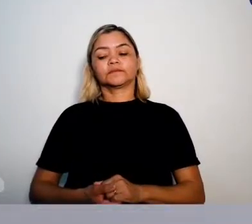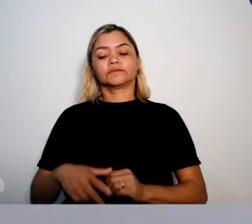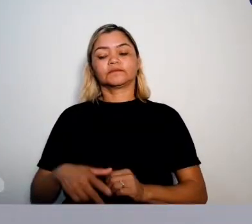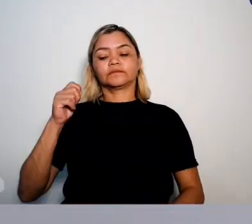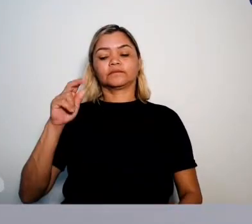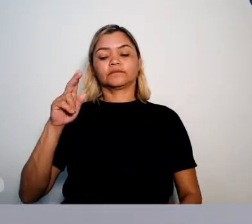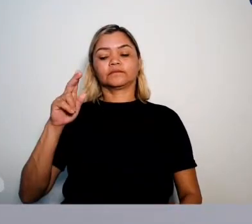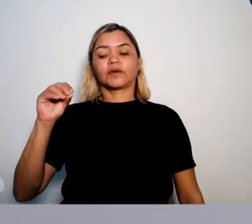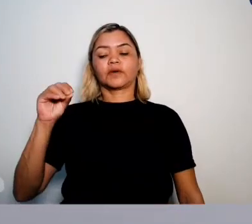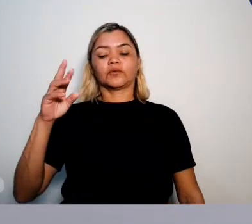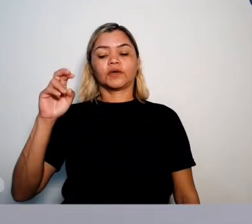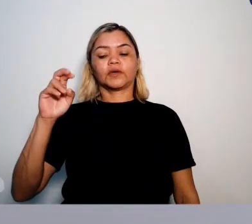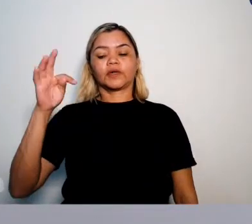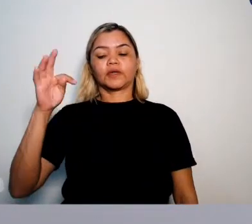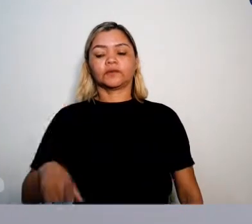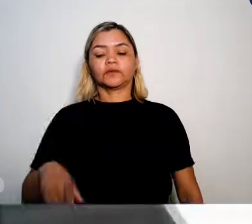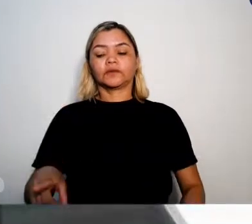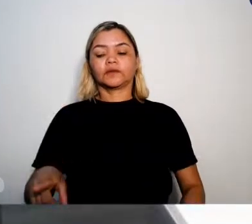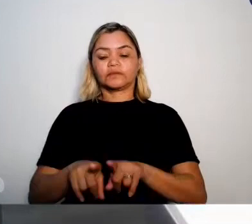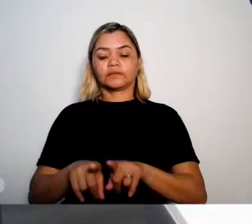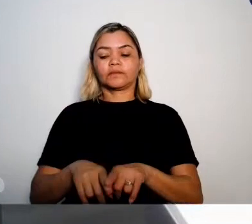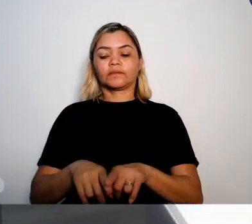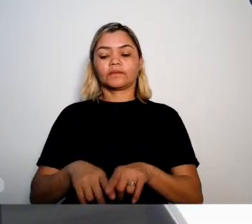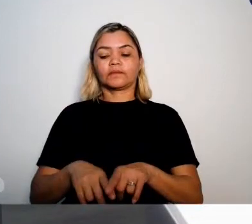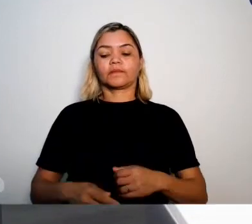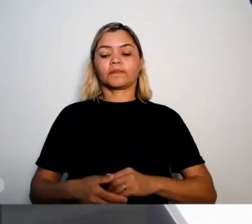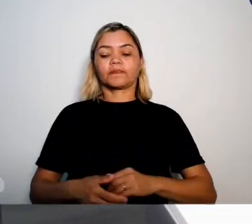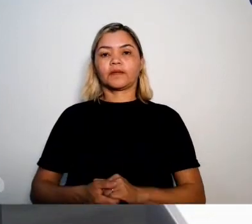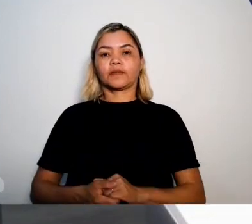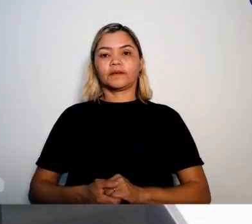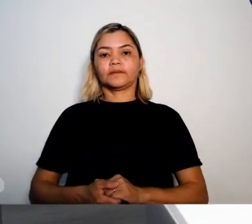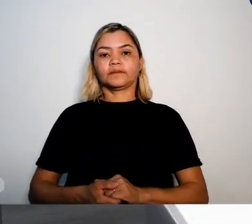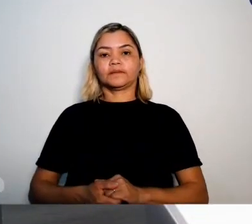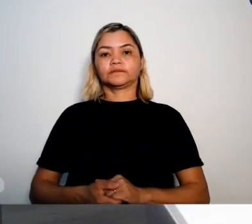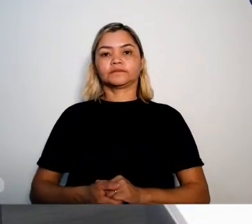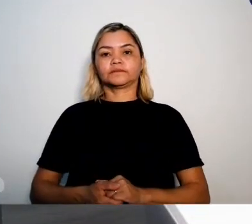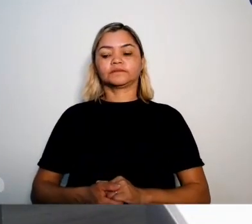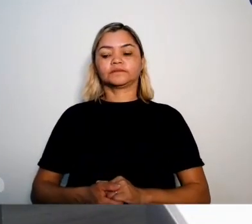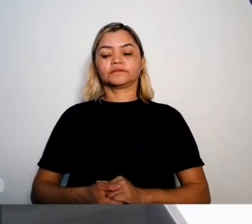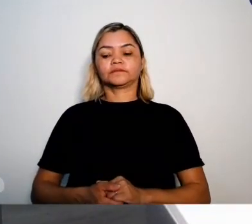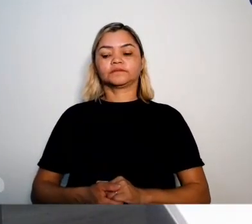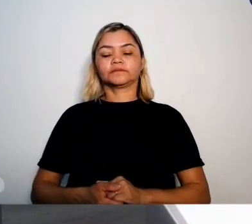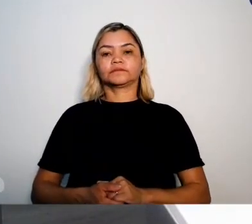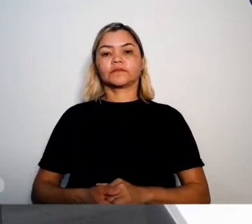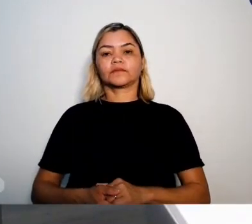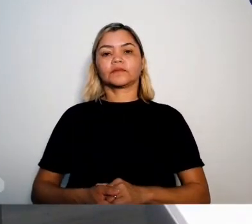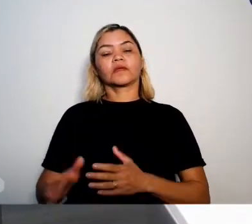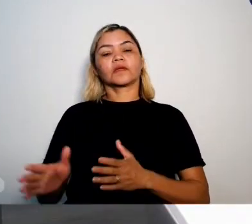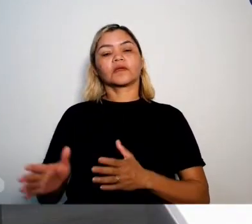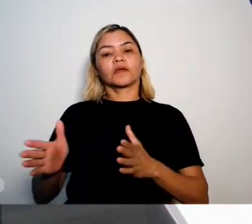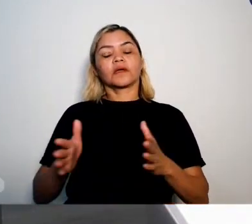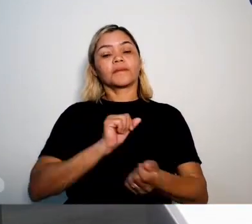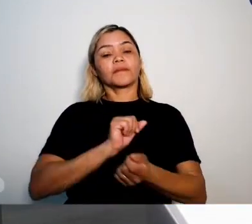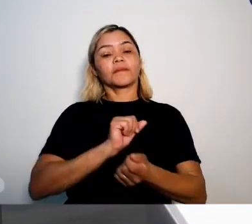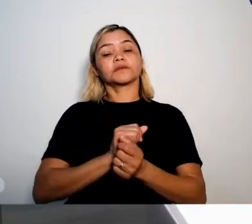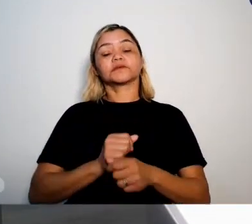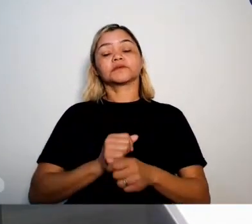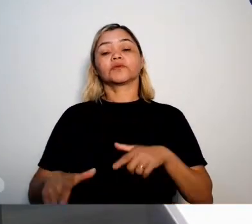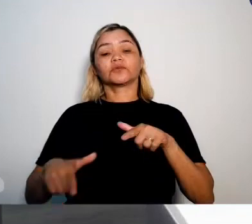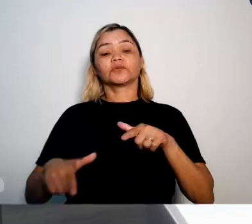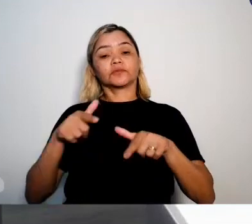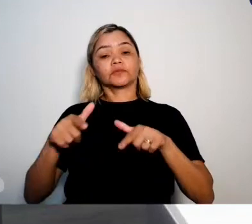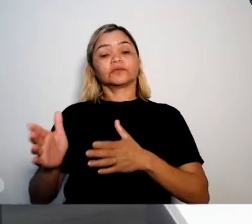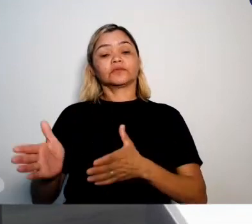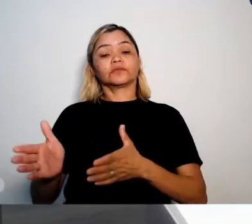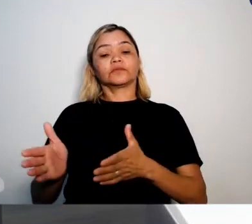se pudesse ser feita a correção, na verdade, a explicação com relação à paralisação temporária dessas obras. Eu acho que não ficou bem explícito. Depois, se